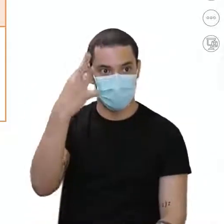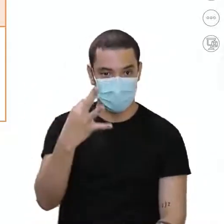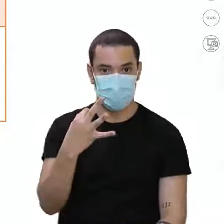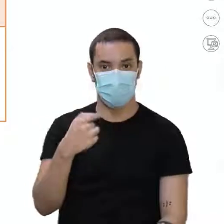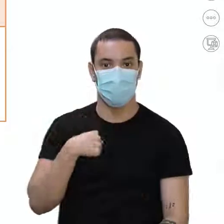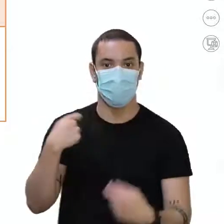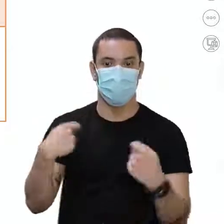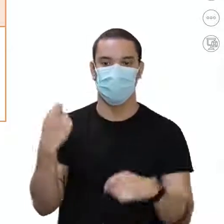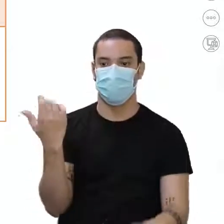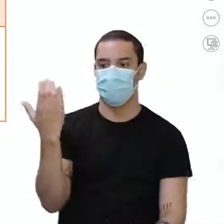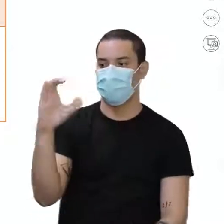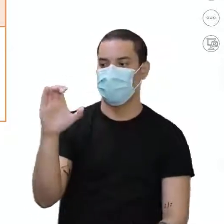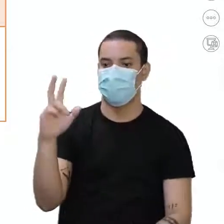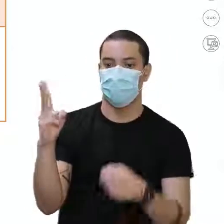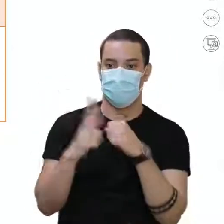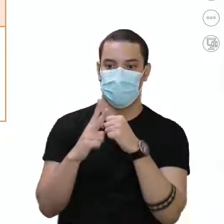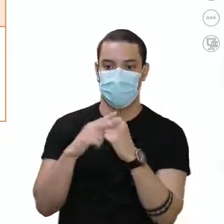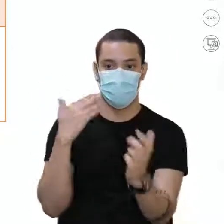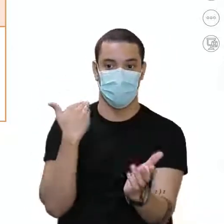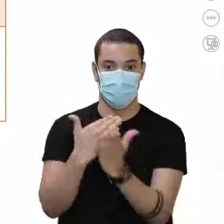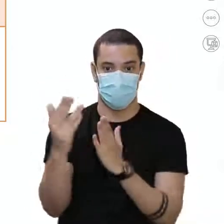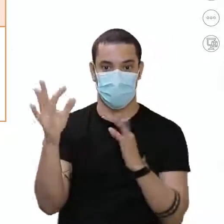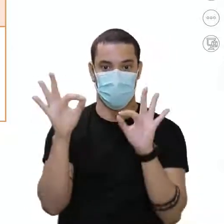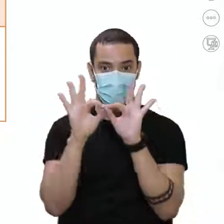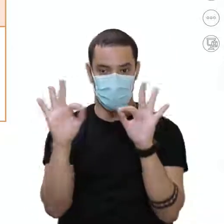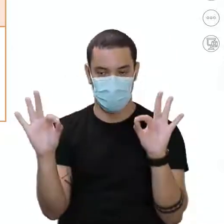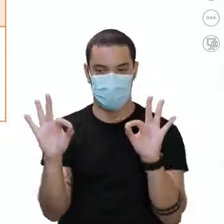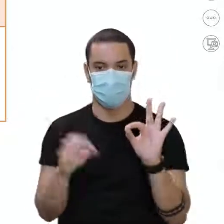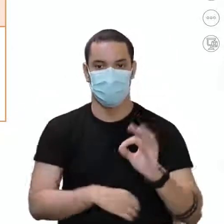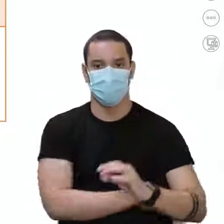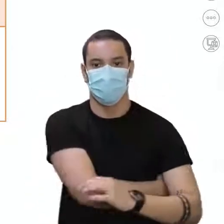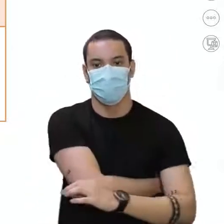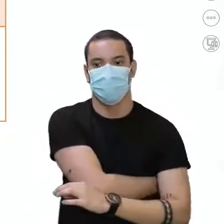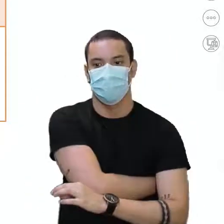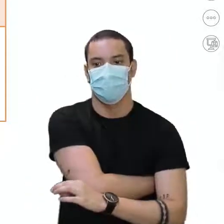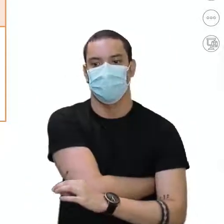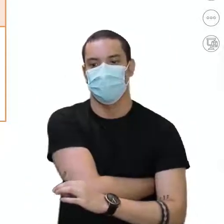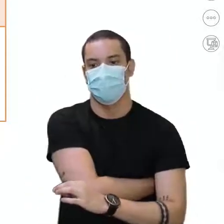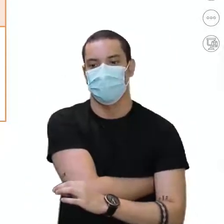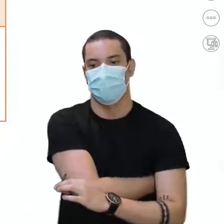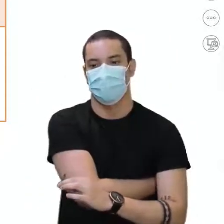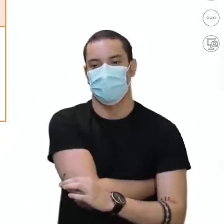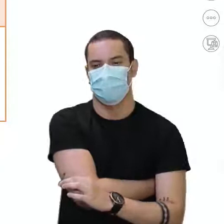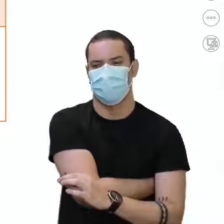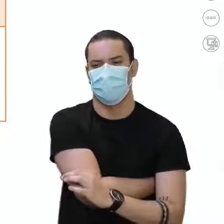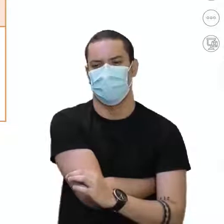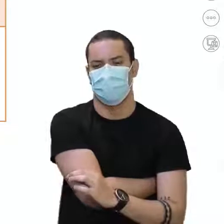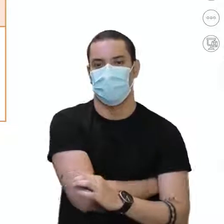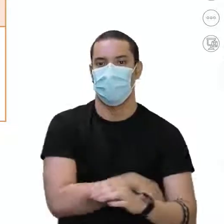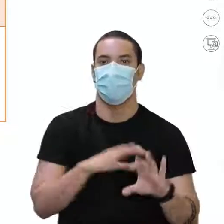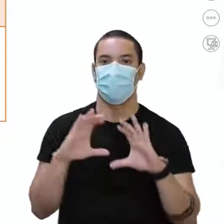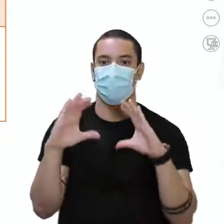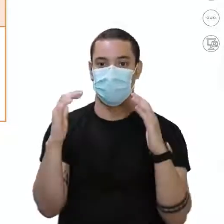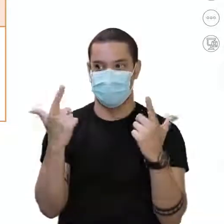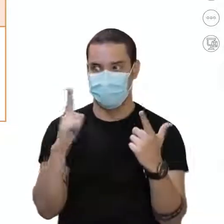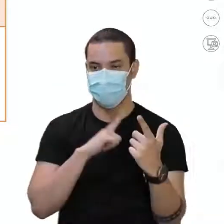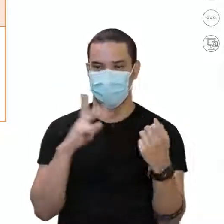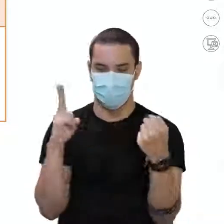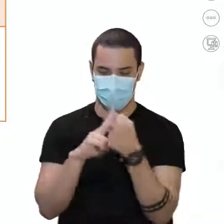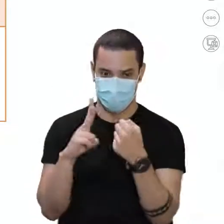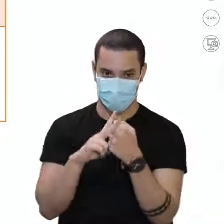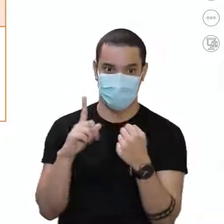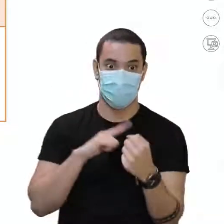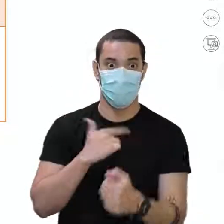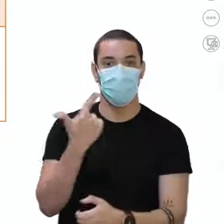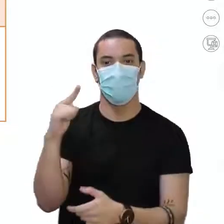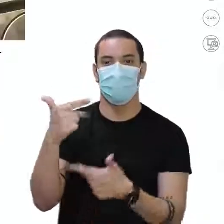preciso colocar um verbo para começar a minha frase. Claro que além do verbo que vai para frente, você também tem outras coisas que podem ir para